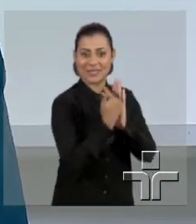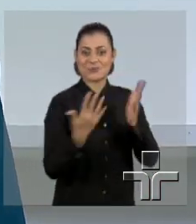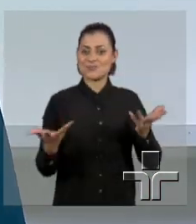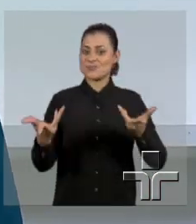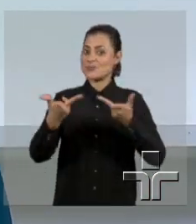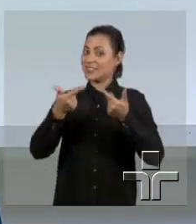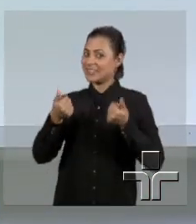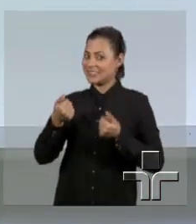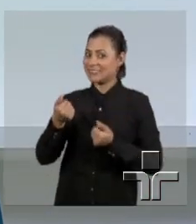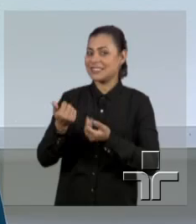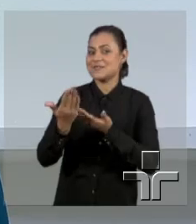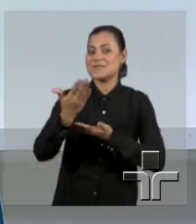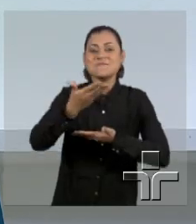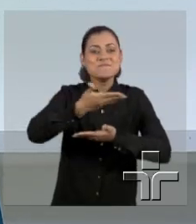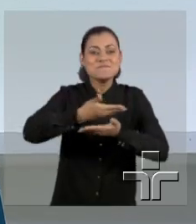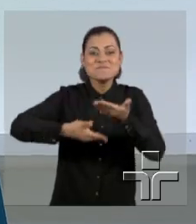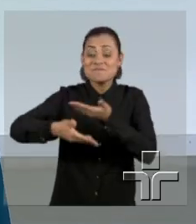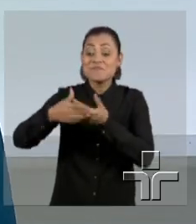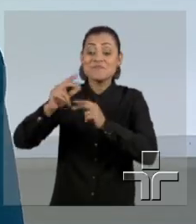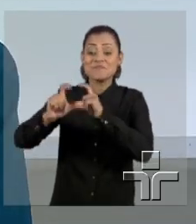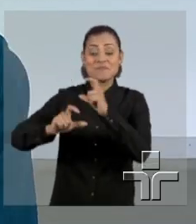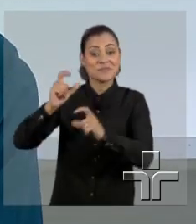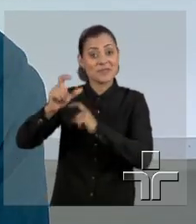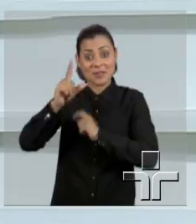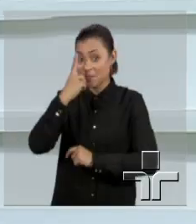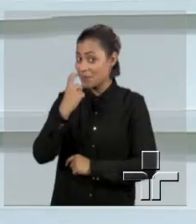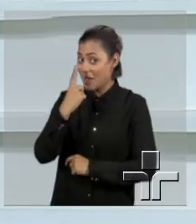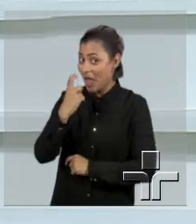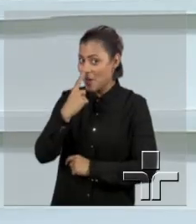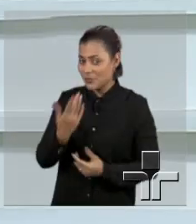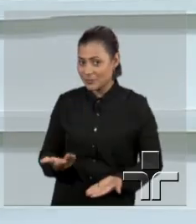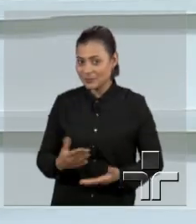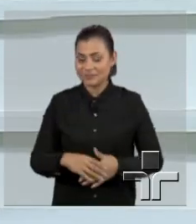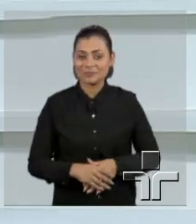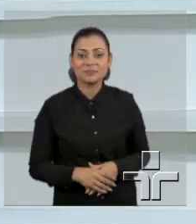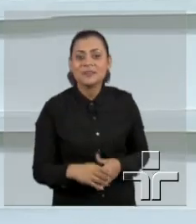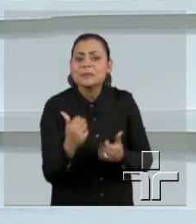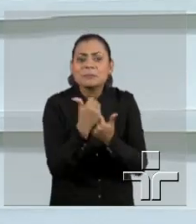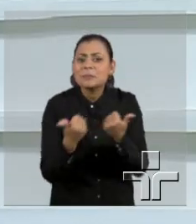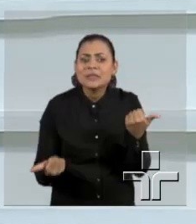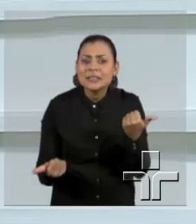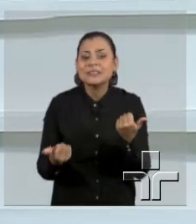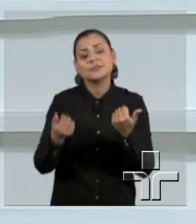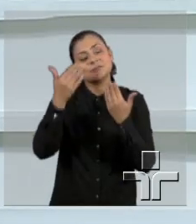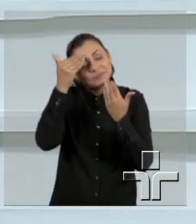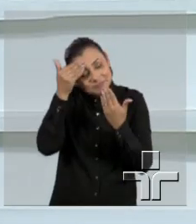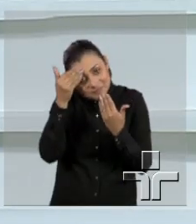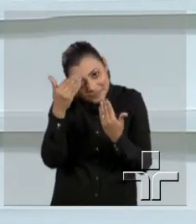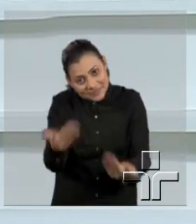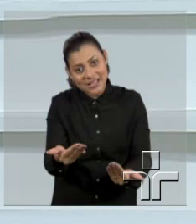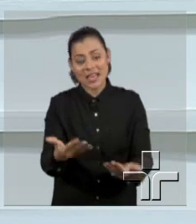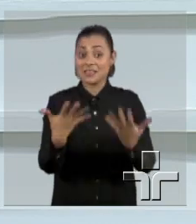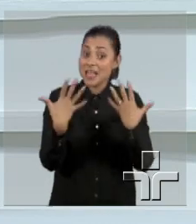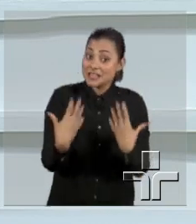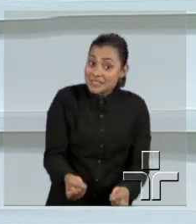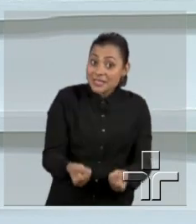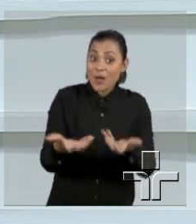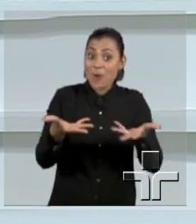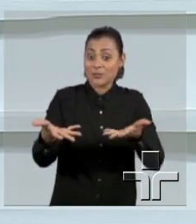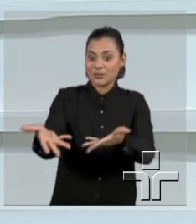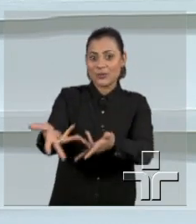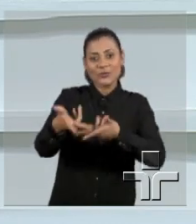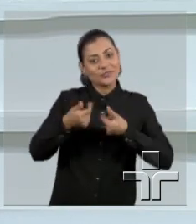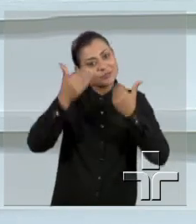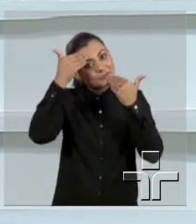supremo cartunista Paulo Caruso. Ministro, muito obrigado por aceitar nosso convite,